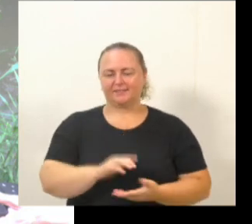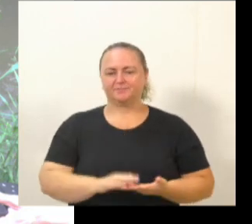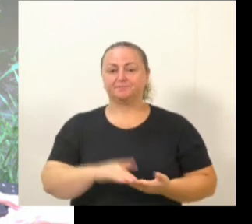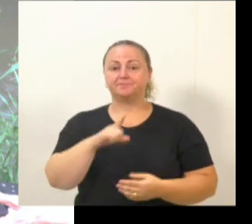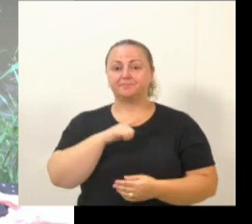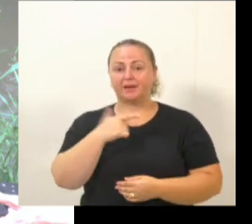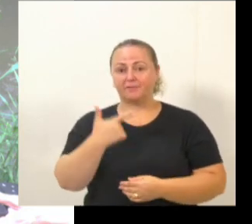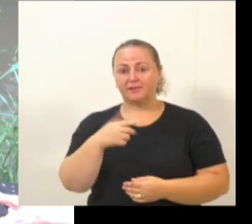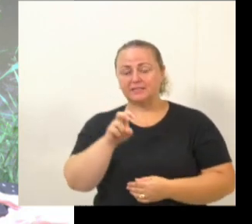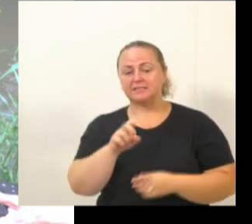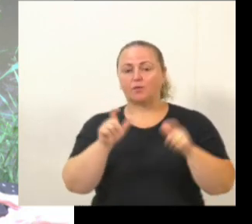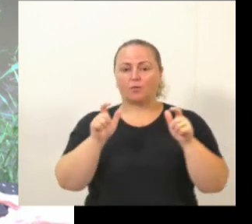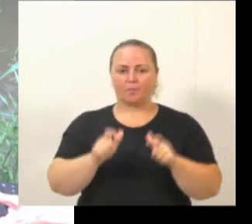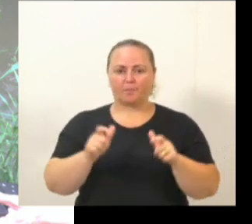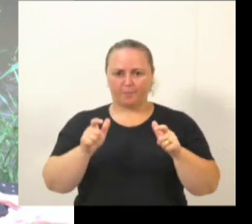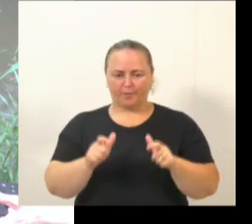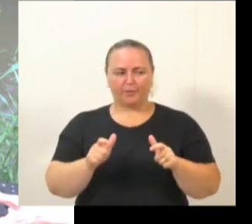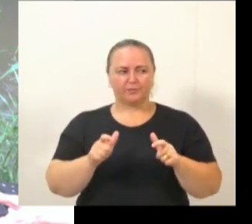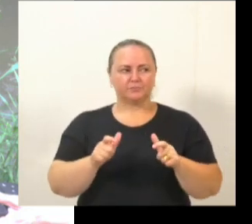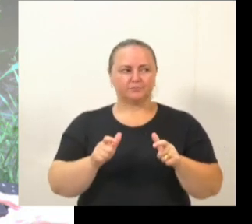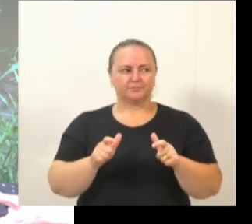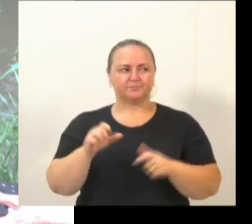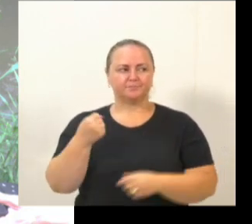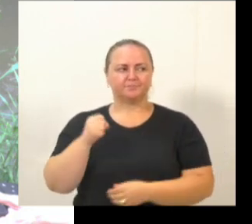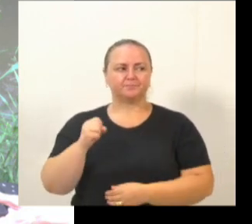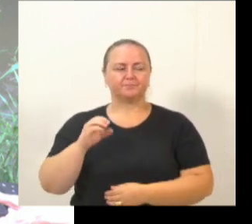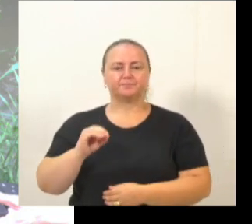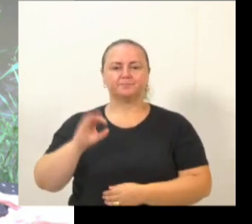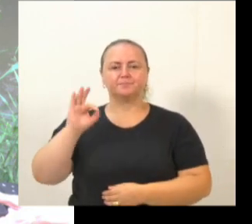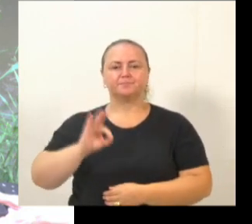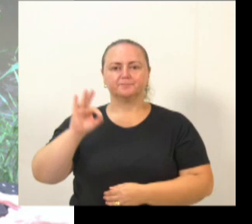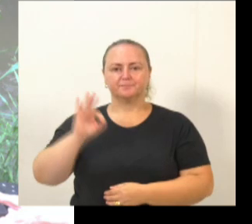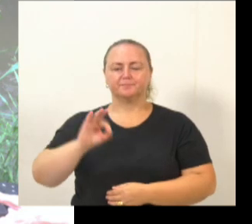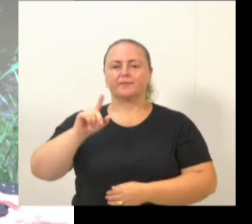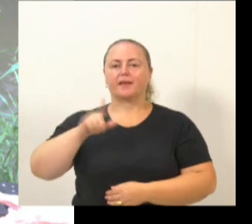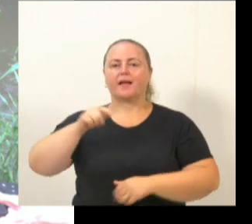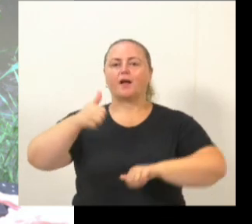melhoria, 80% na qualidade do IQA